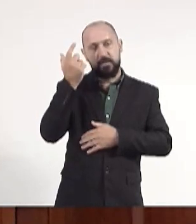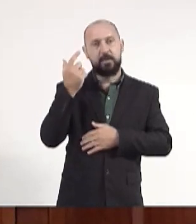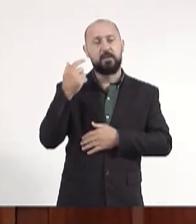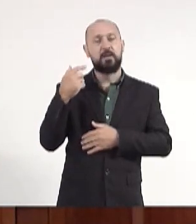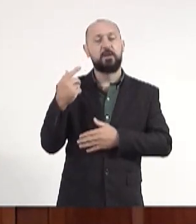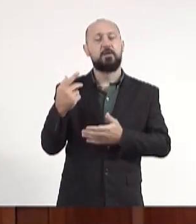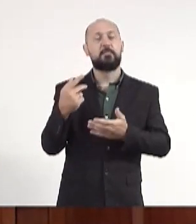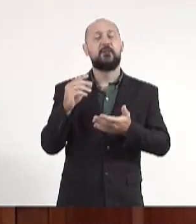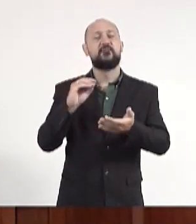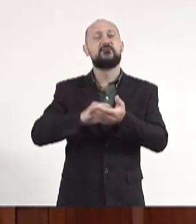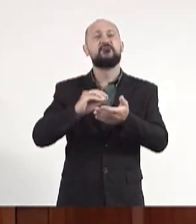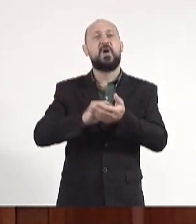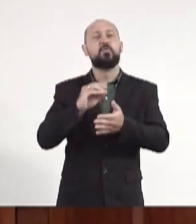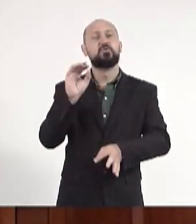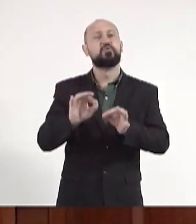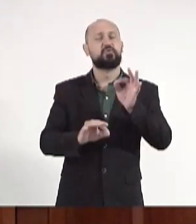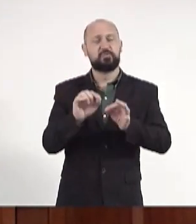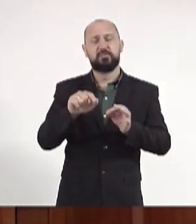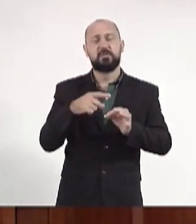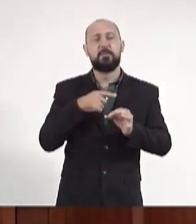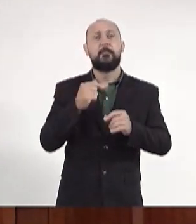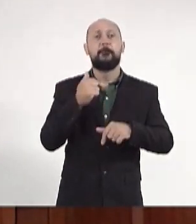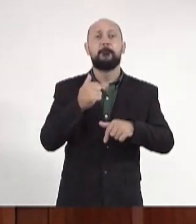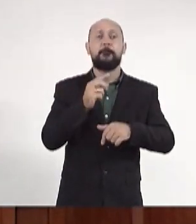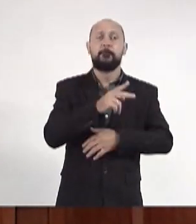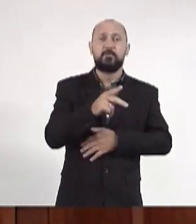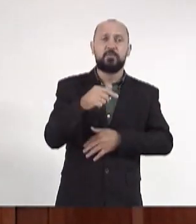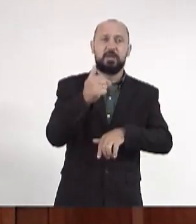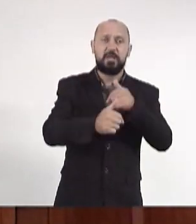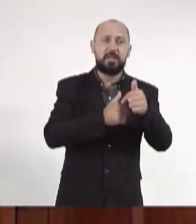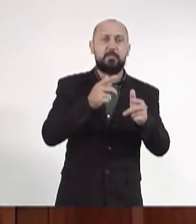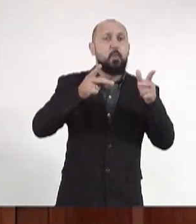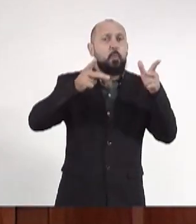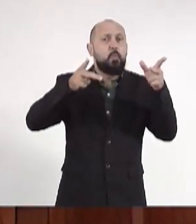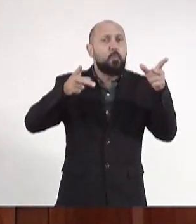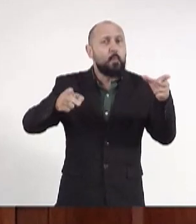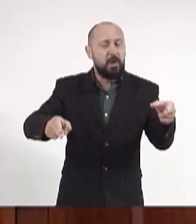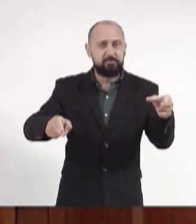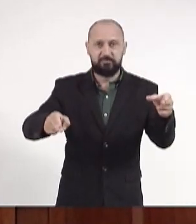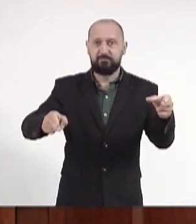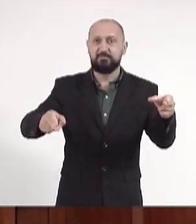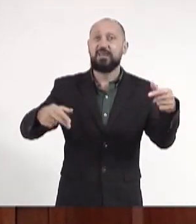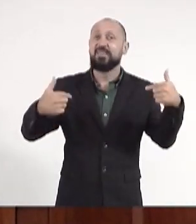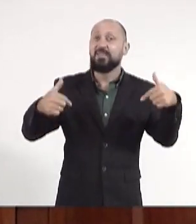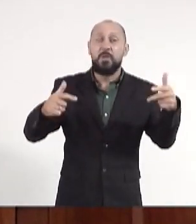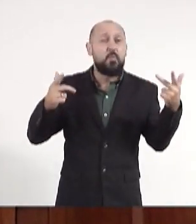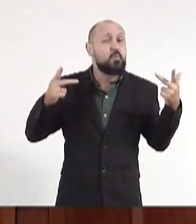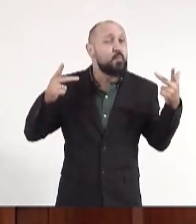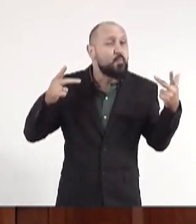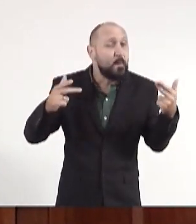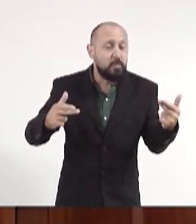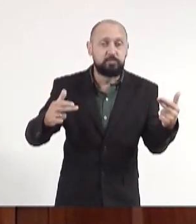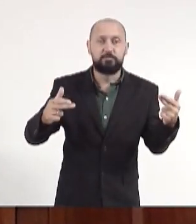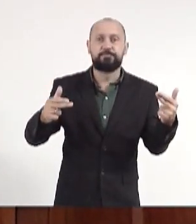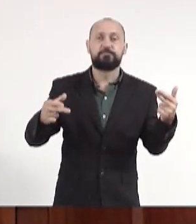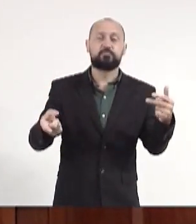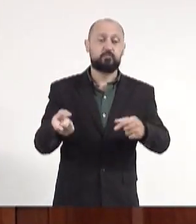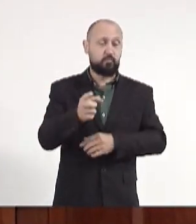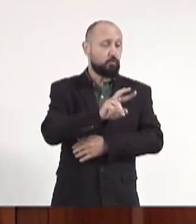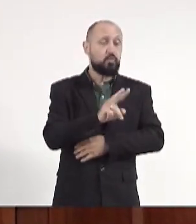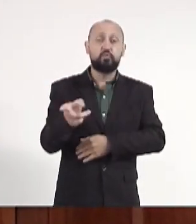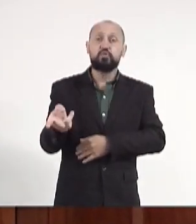grande injustiça professores que realizam a mesma função, a mesma atividade que os